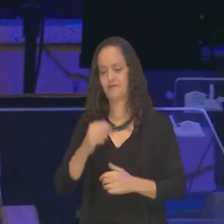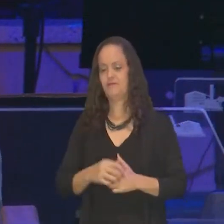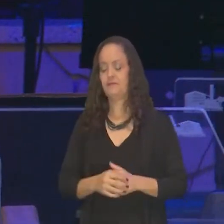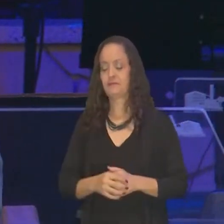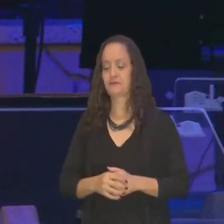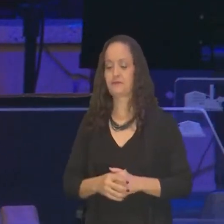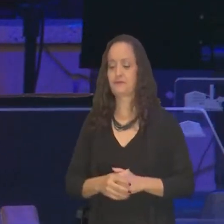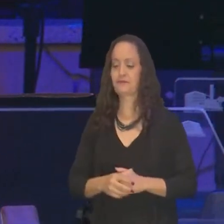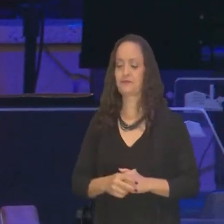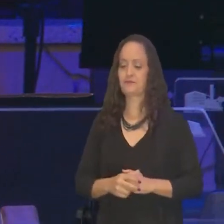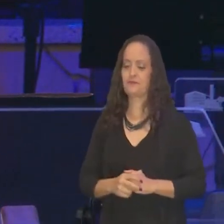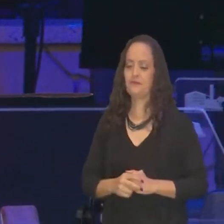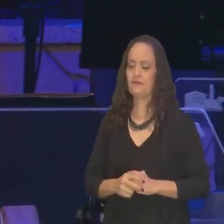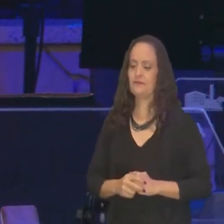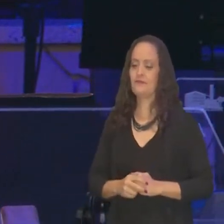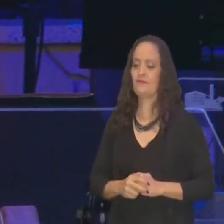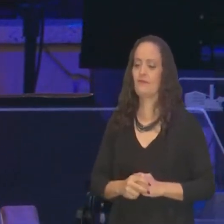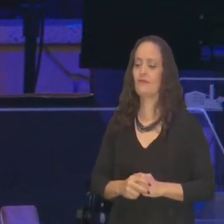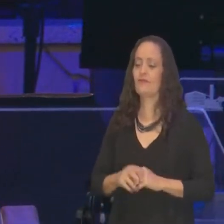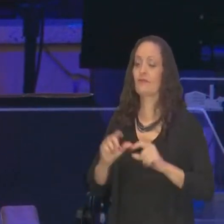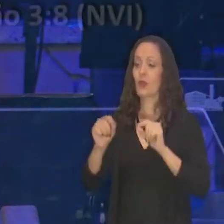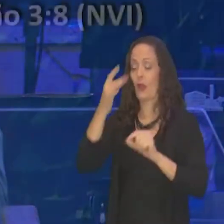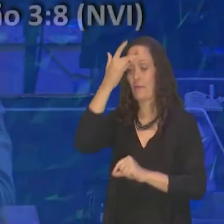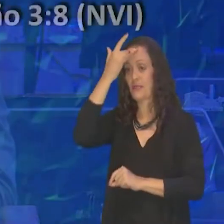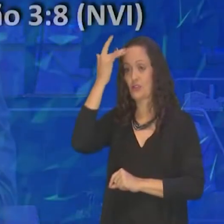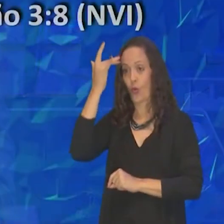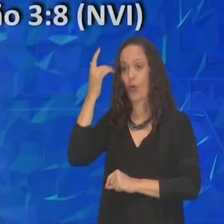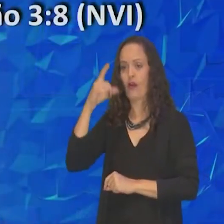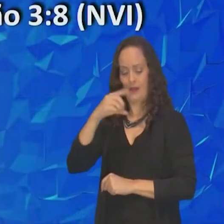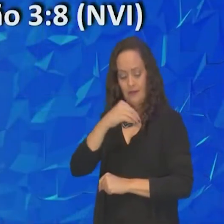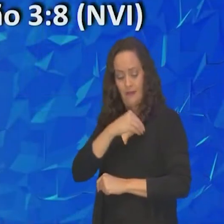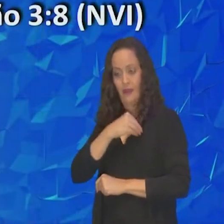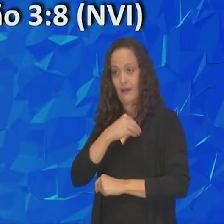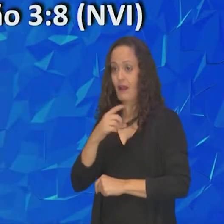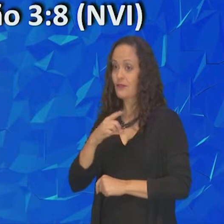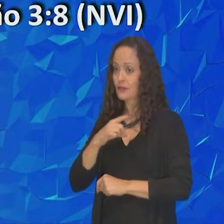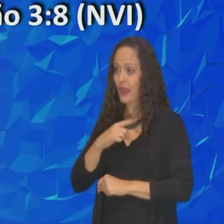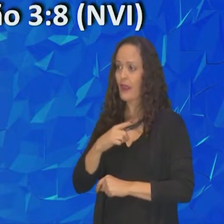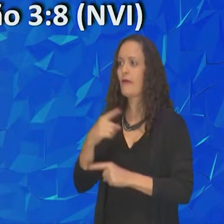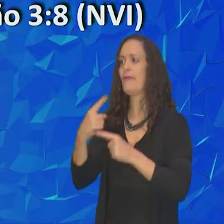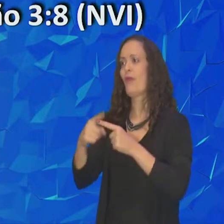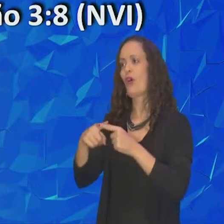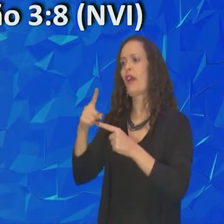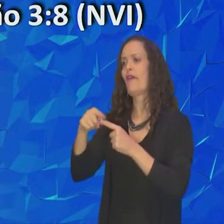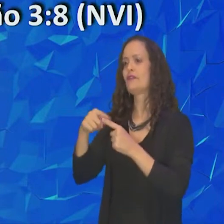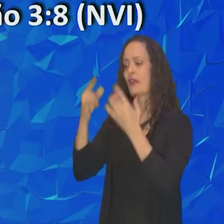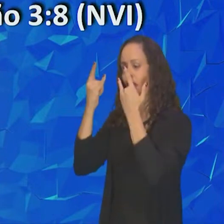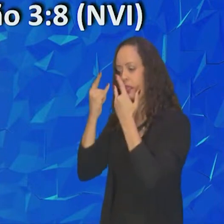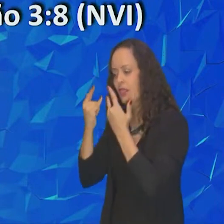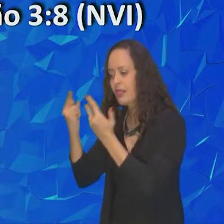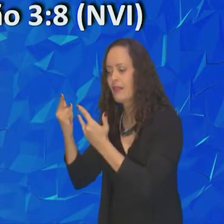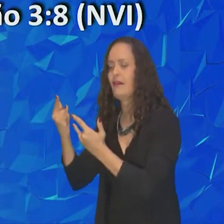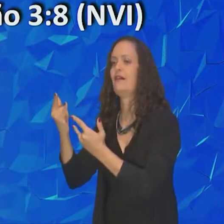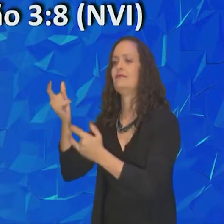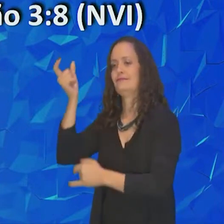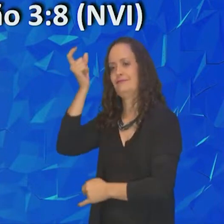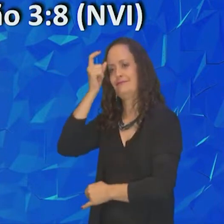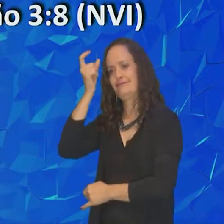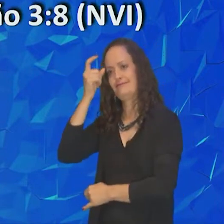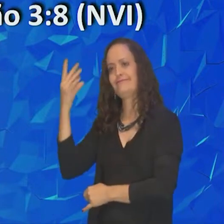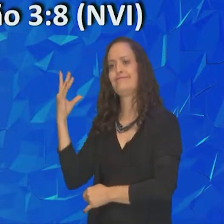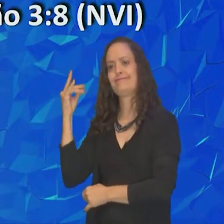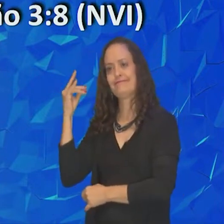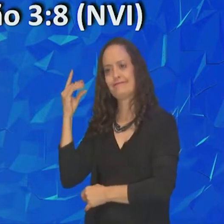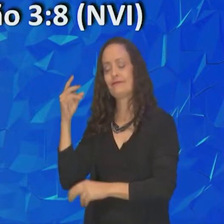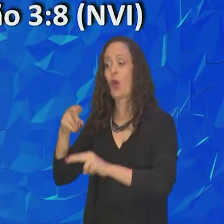texto para os irmãos perceberem: aquele que pratica o pecado é do diabo, porque o diabo vem pecando desde o princípio. Para isso o Filho de